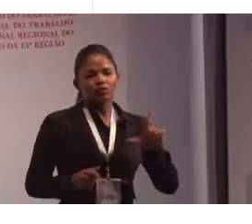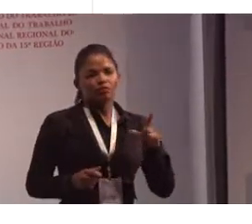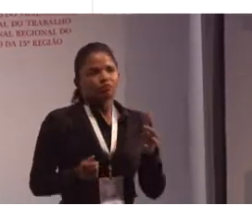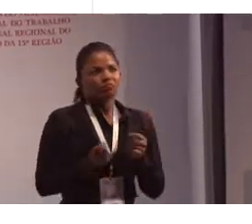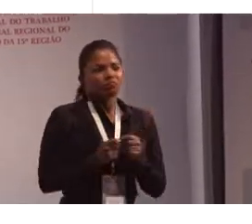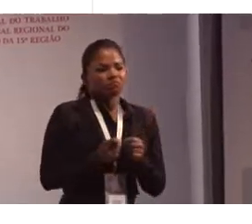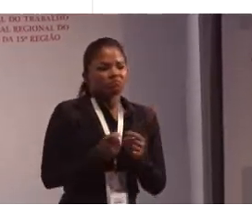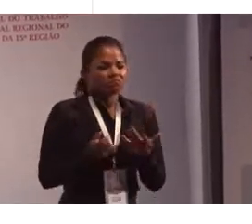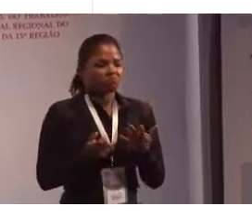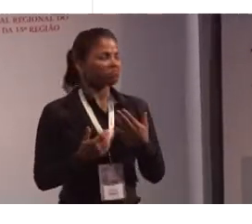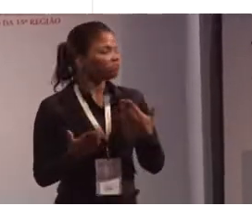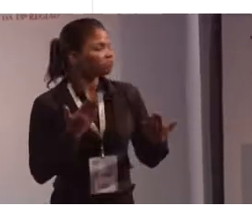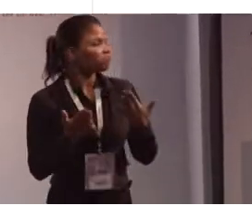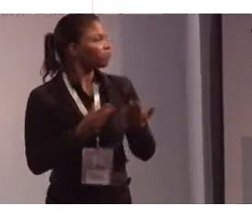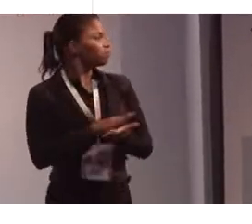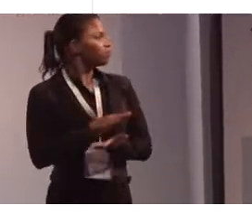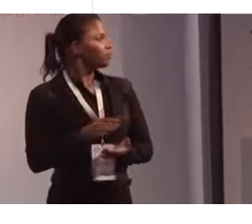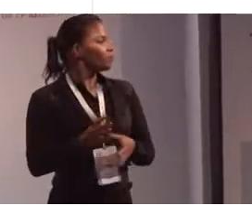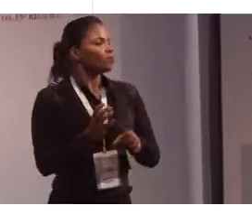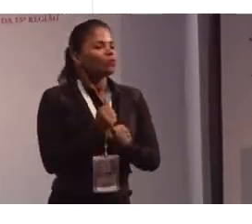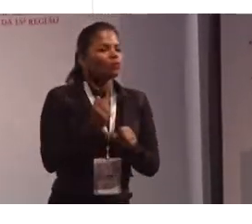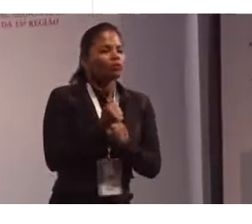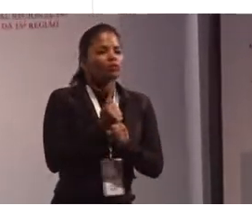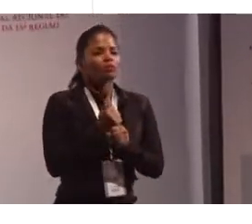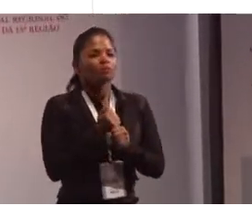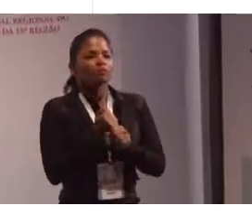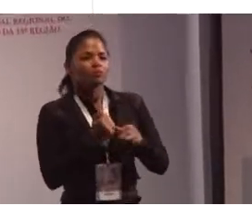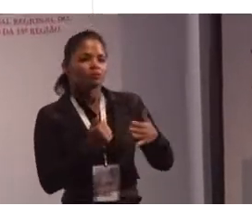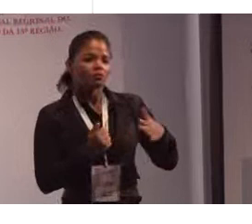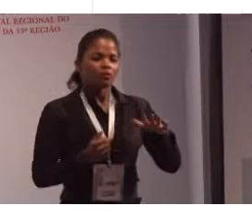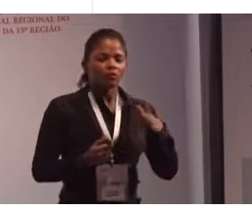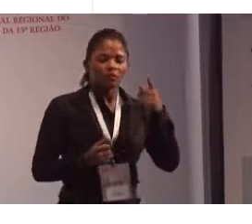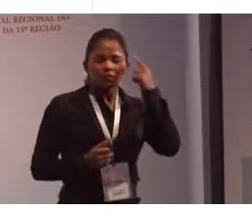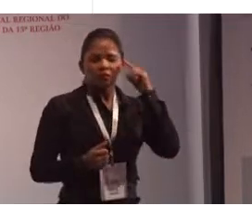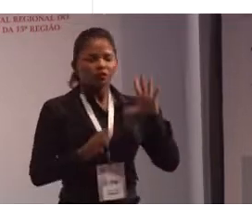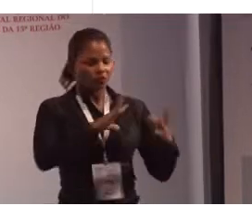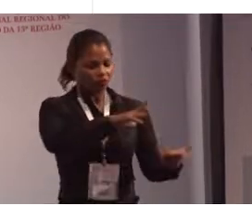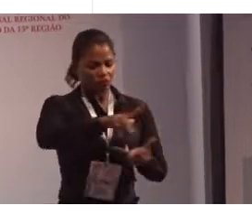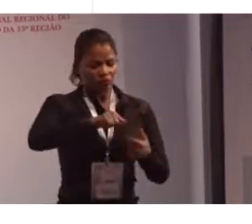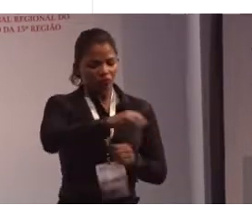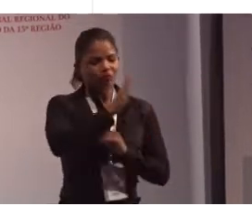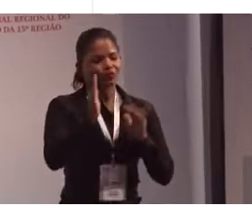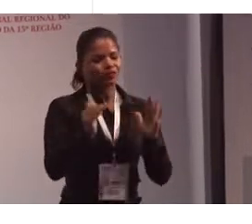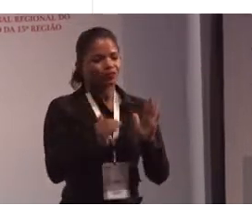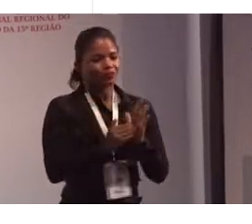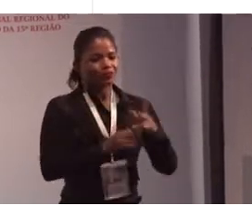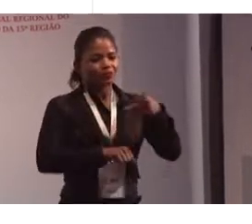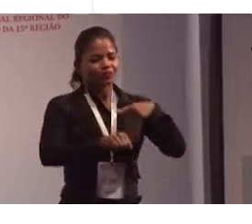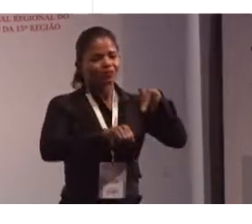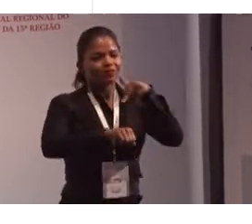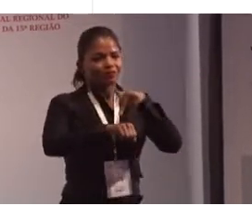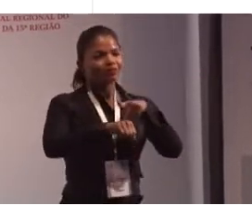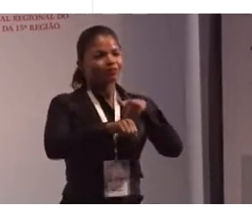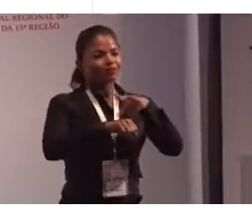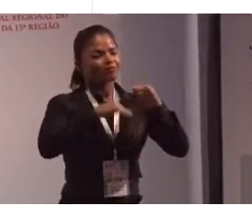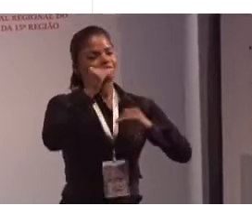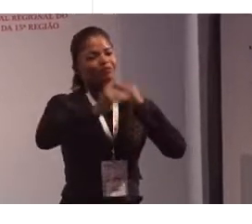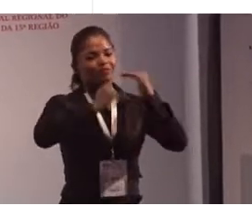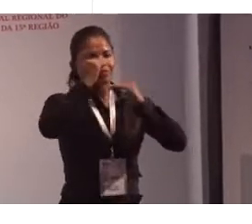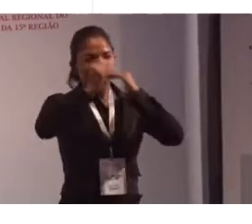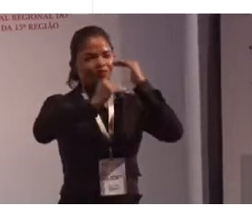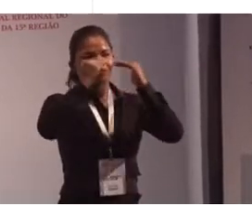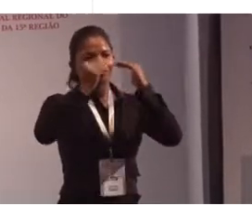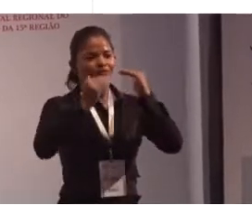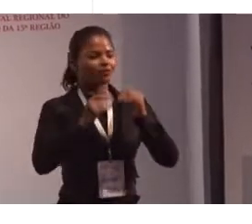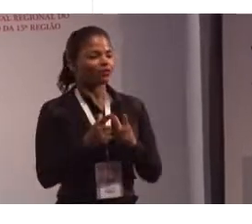um gambling, né, de quanto que vai reduzir, mas é muito razoável que a gente pense que no mundo inteiro, inclusive em países ainda em desenvolvimento, essa